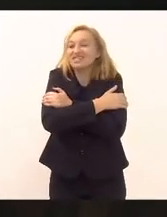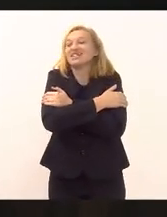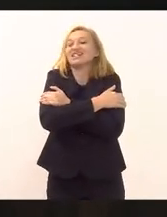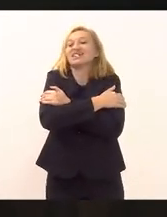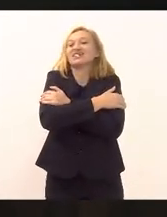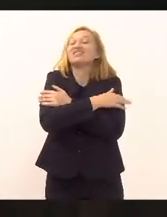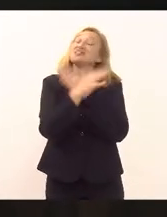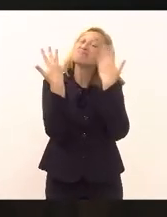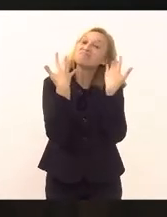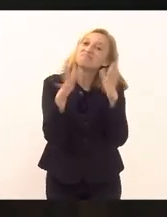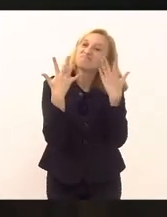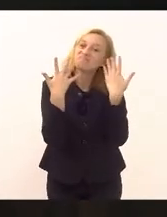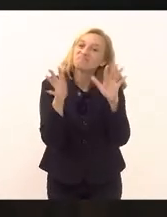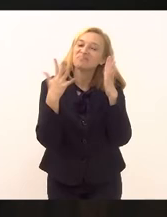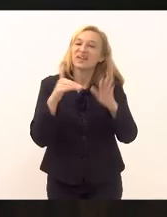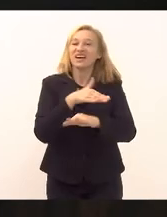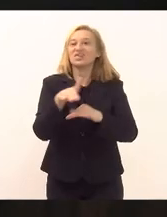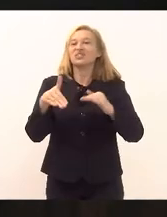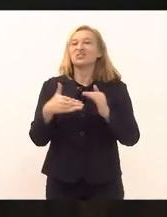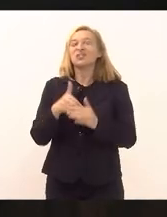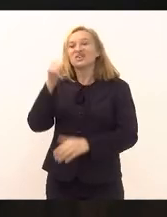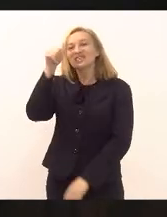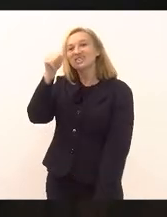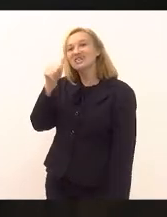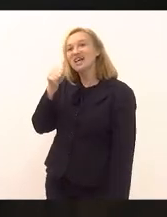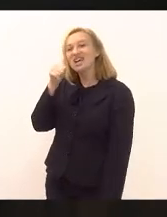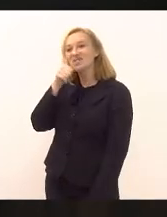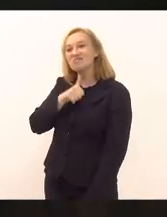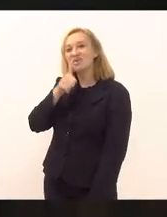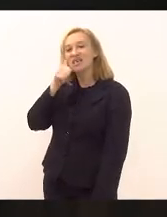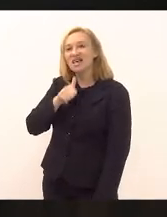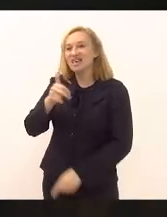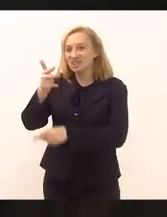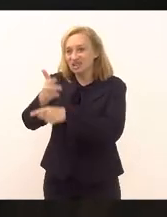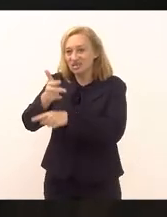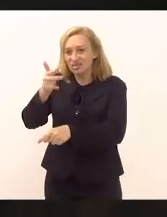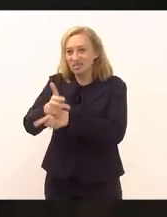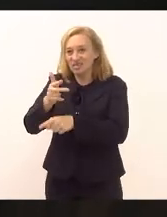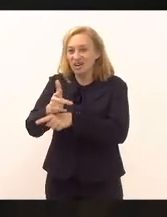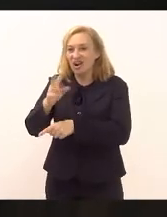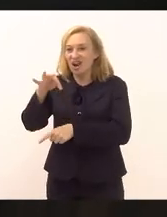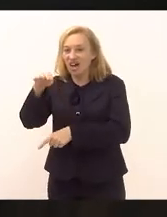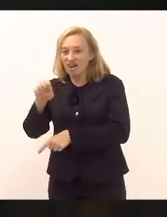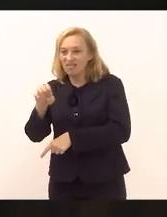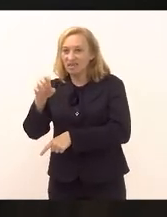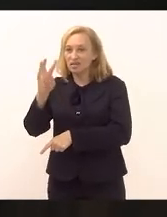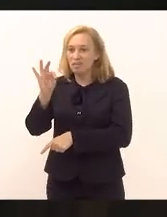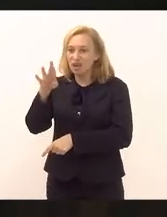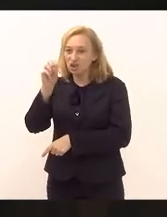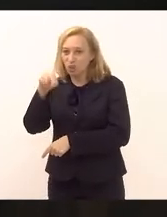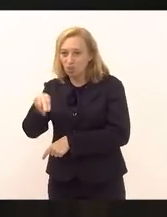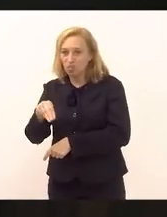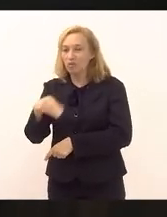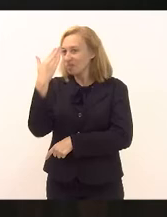meus aplausos a todas as musas do filme Lobby de Batom. Obrigada, deputado. Vossa